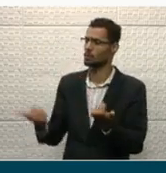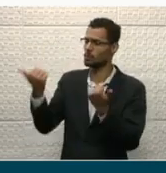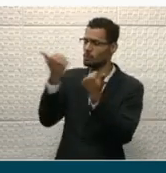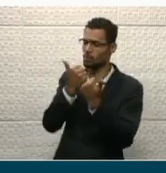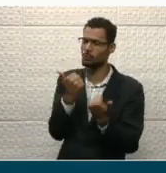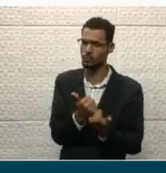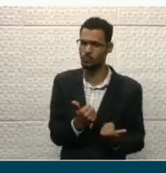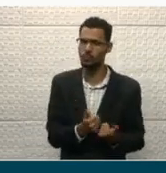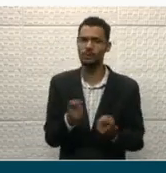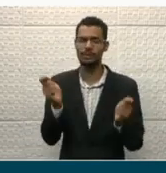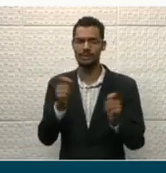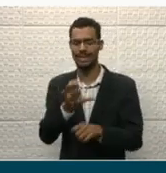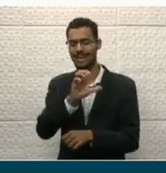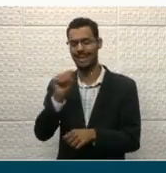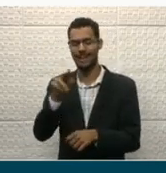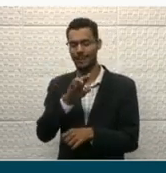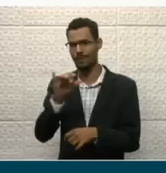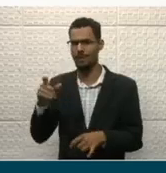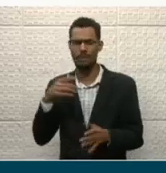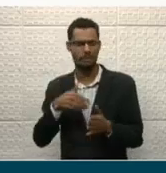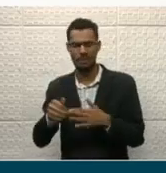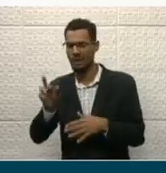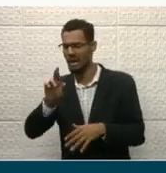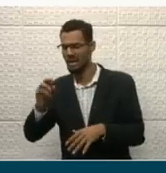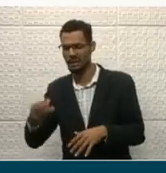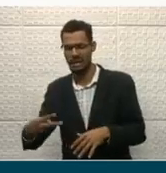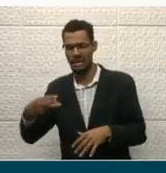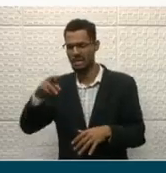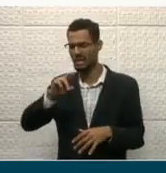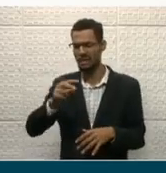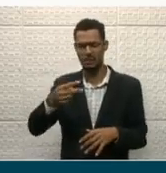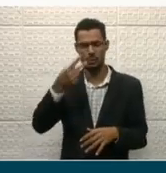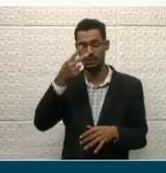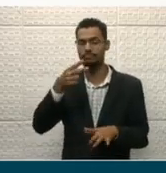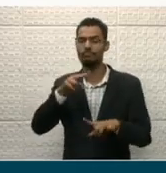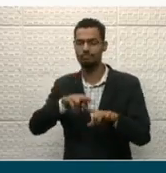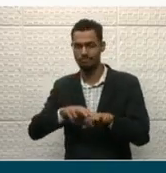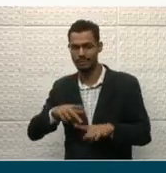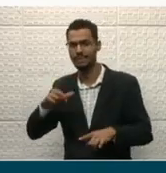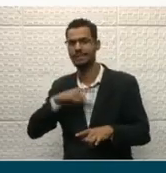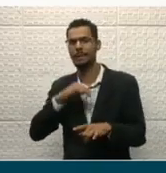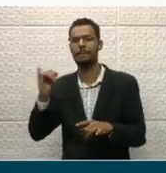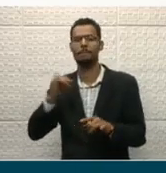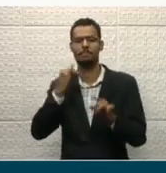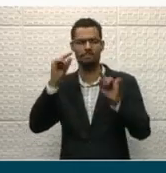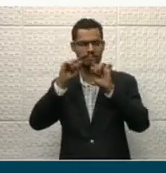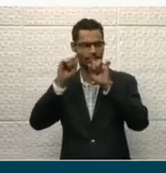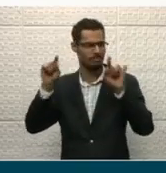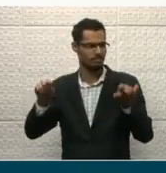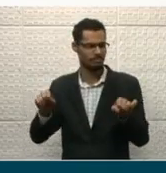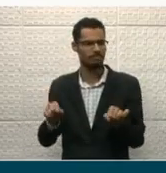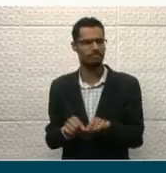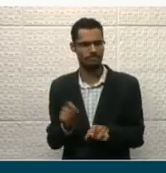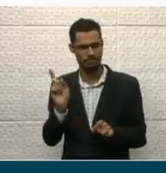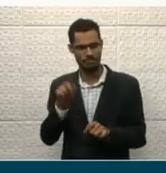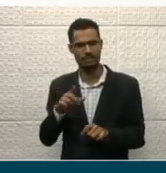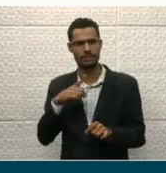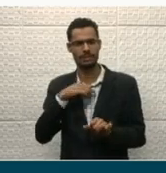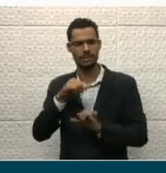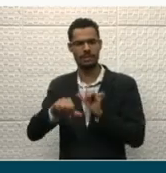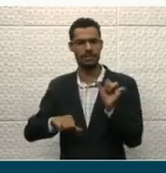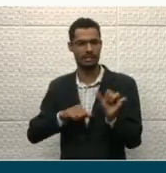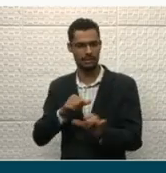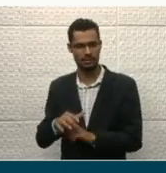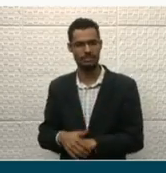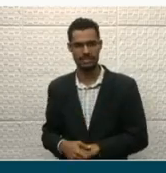sendo a base canônica, tanto do R3 quanto do R2, e por isso essa matriz é a matriz canônica da